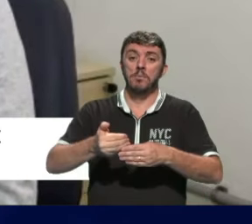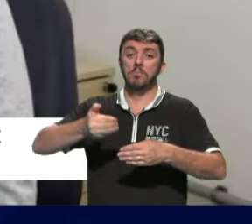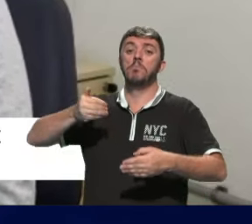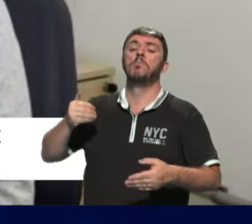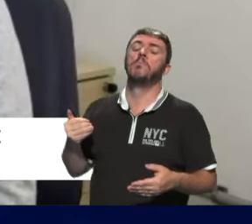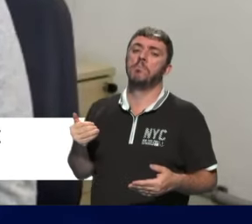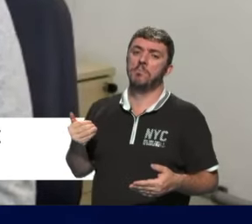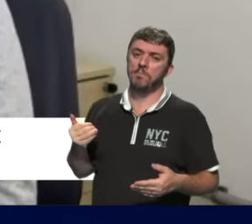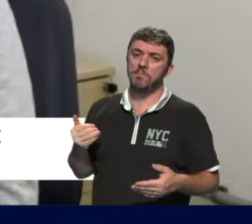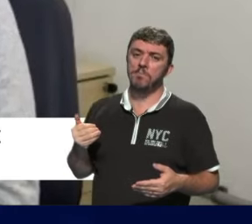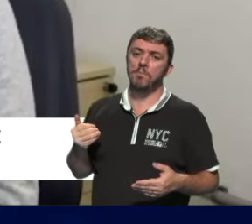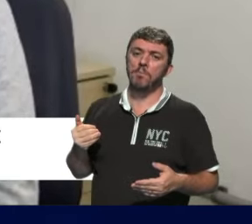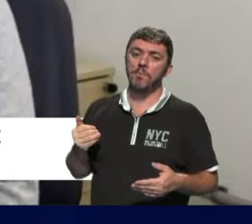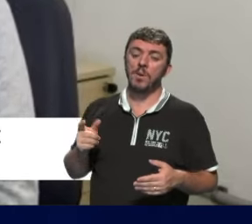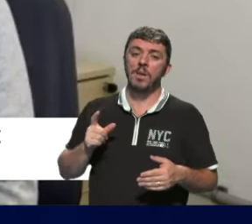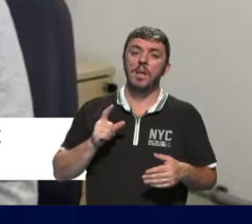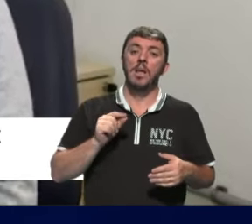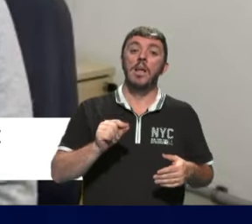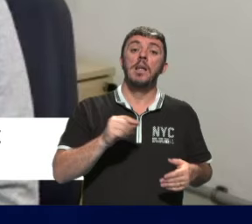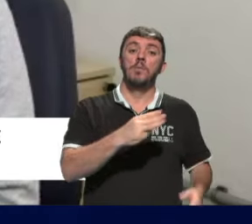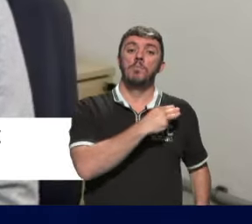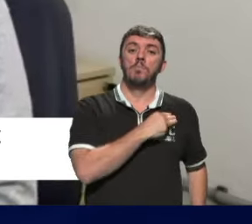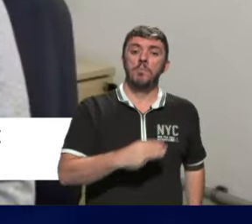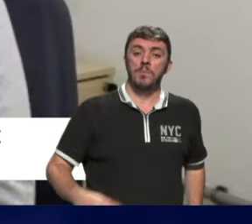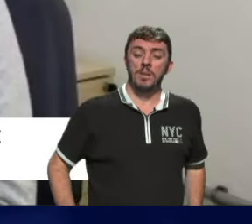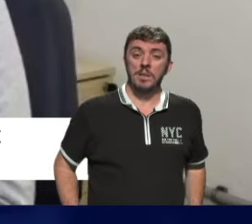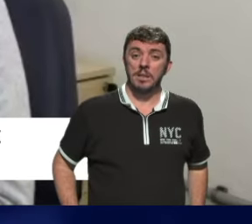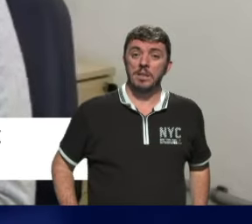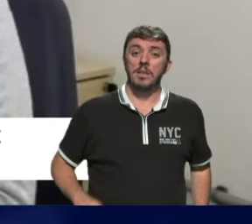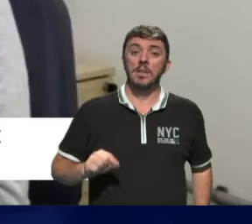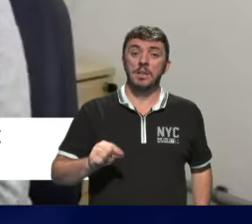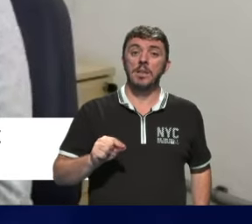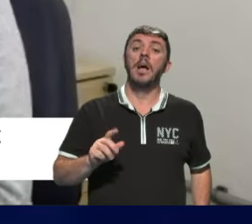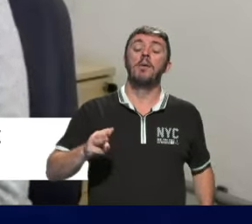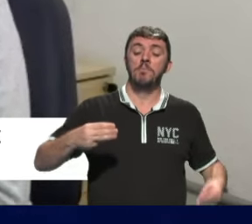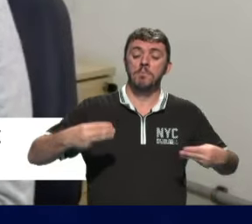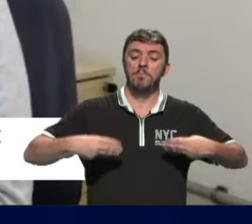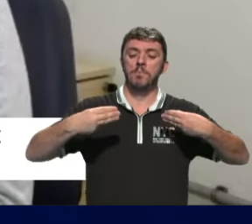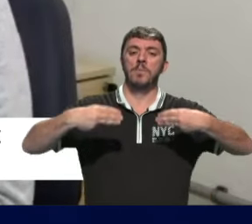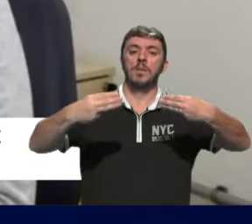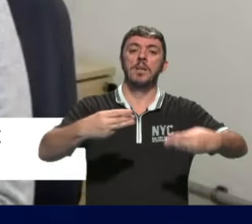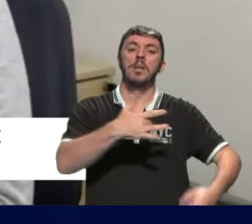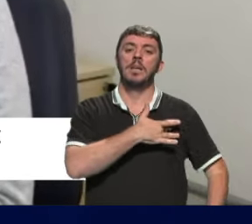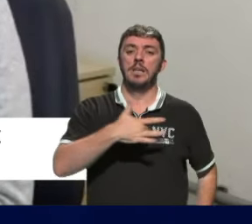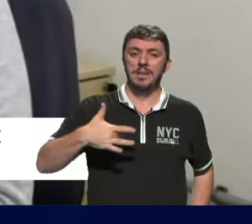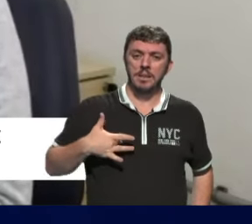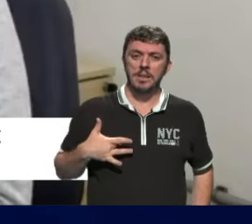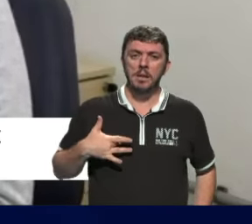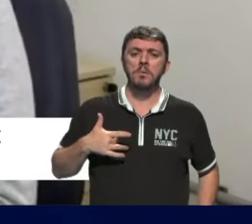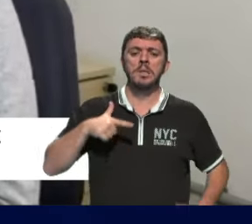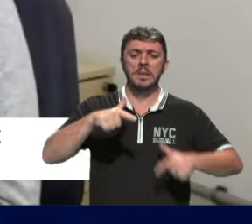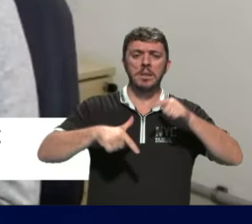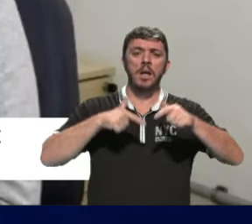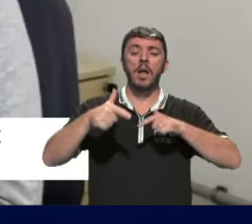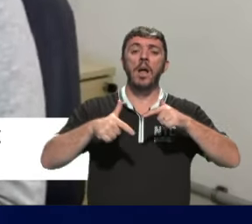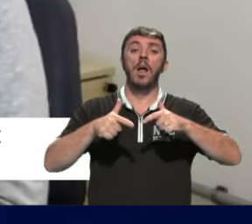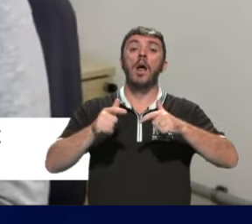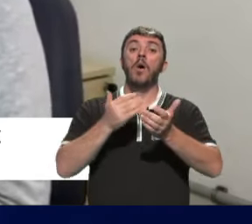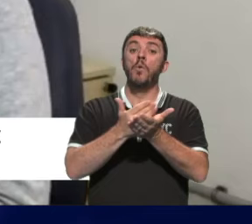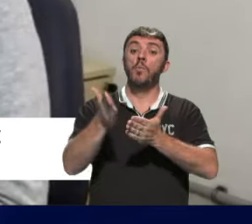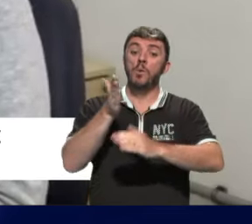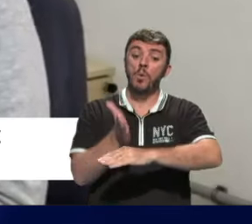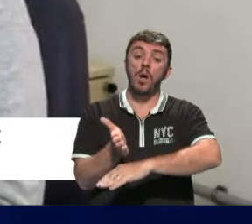por parte do Ministério da Saúde, dos laboratórios produtores, antecipando a vacinação. Então, nós começamos antes do prazo que